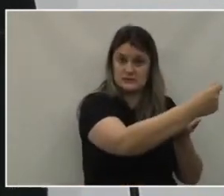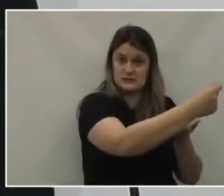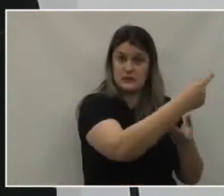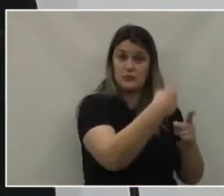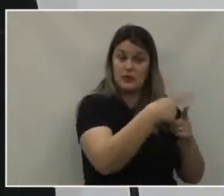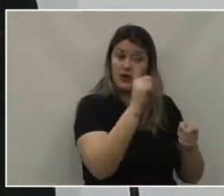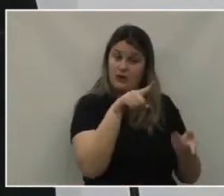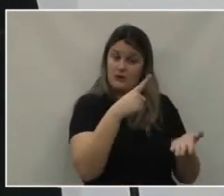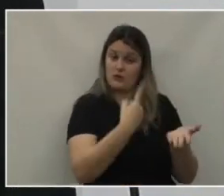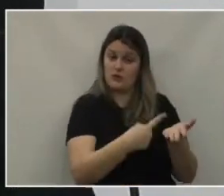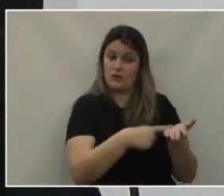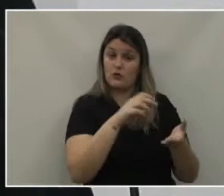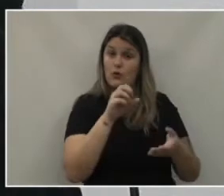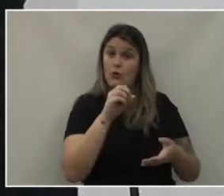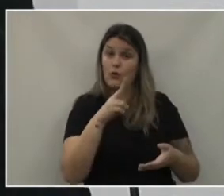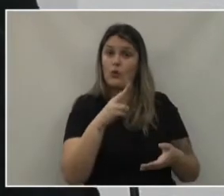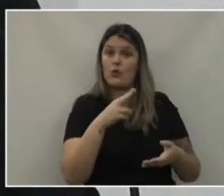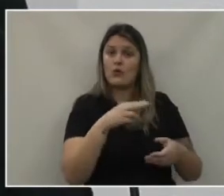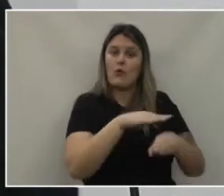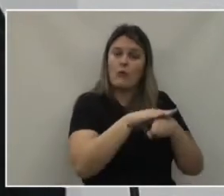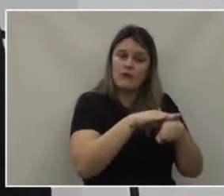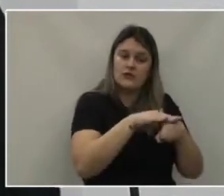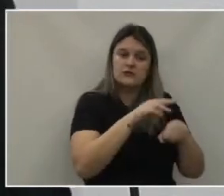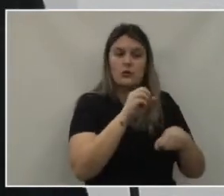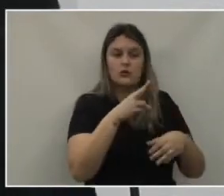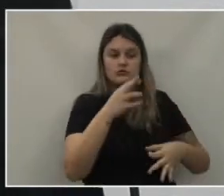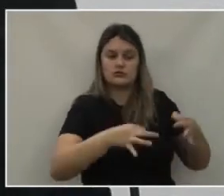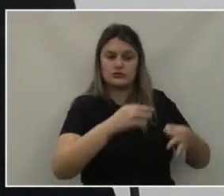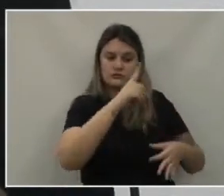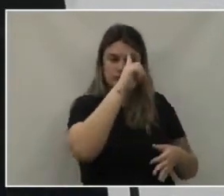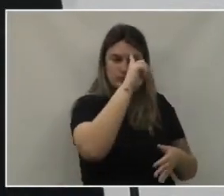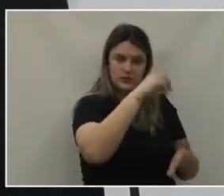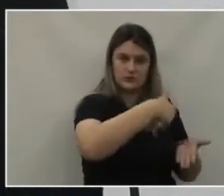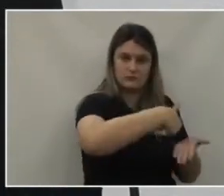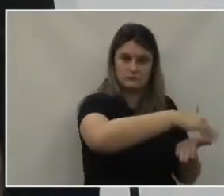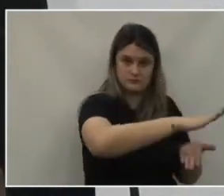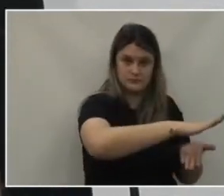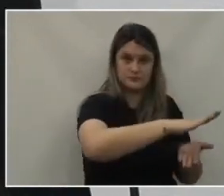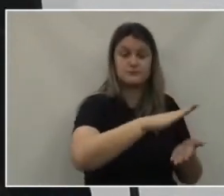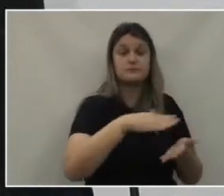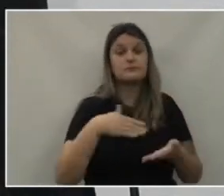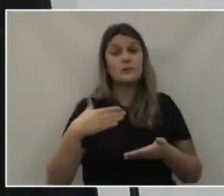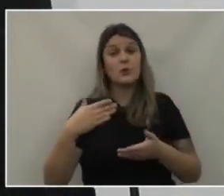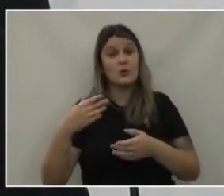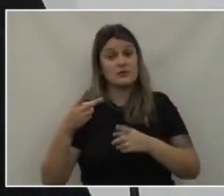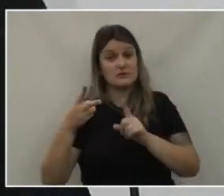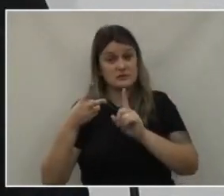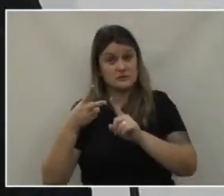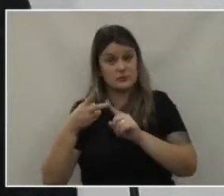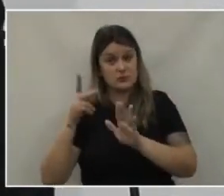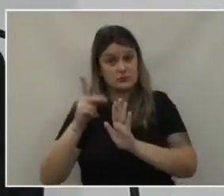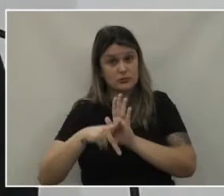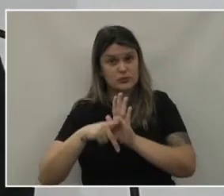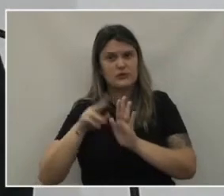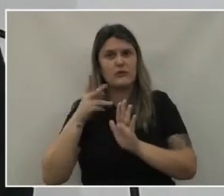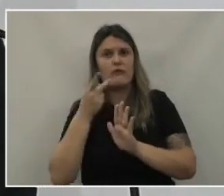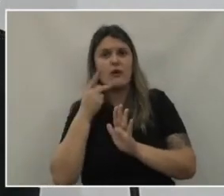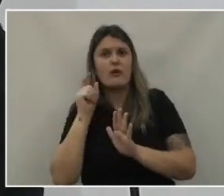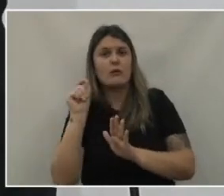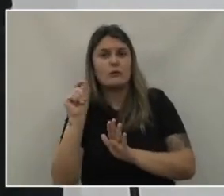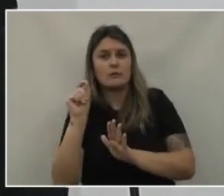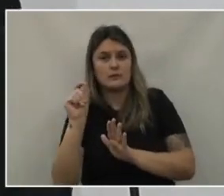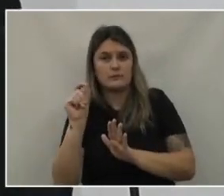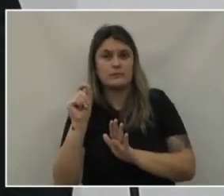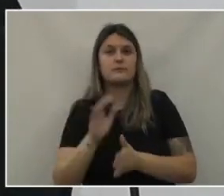amigável ou judicial. O que me causa estranheza, este outro projeto que aqui está, é que ele vem falando assim,